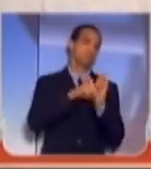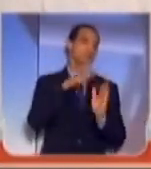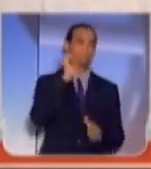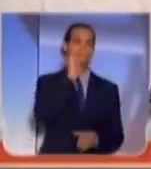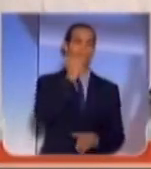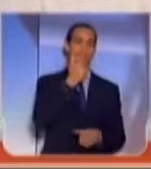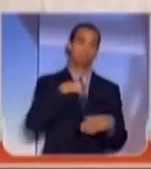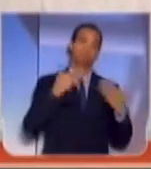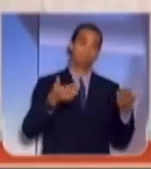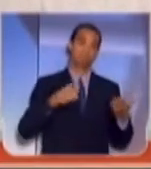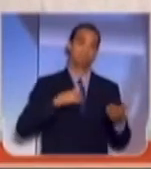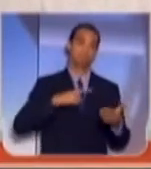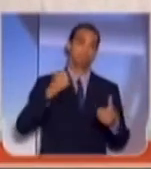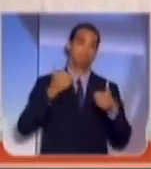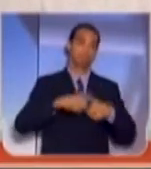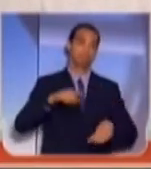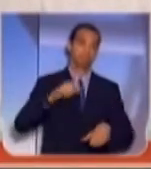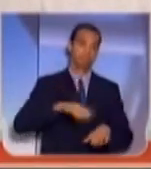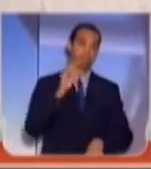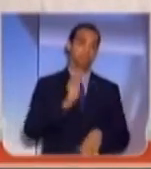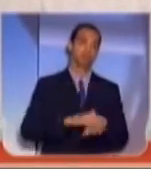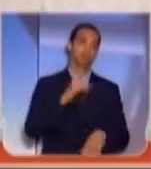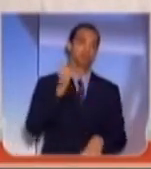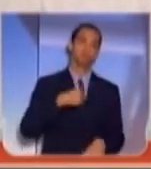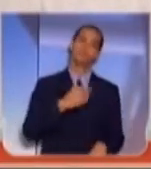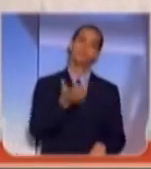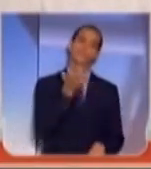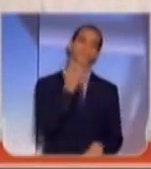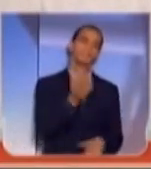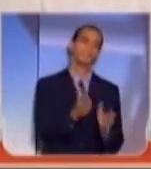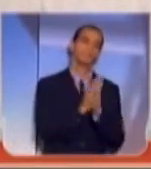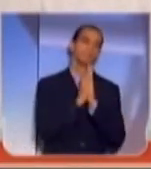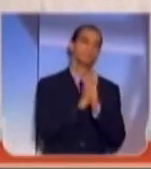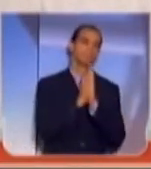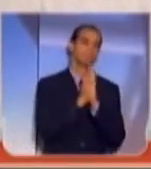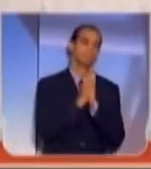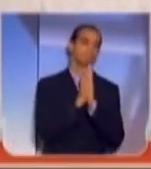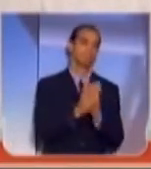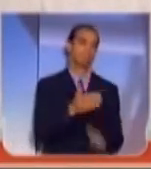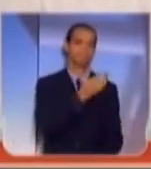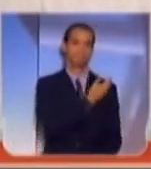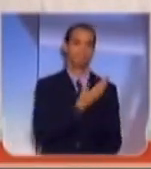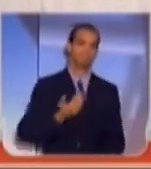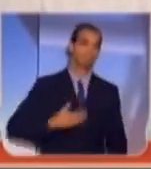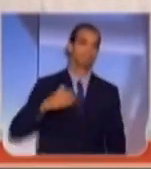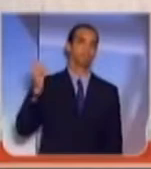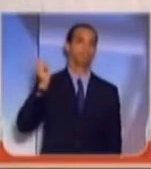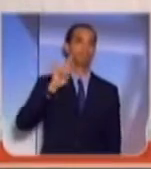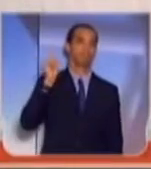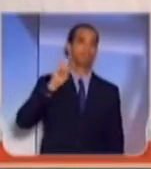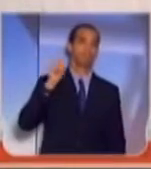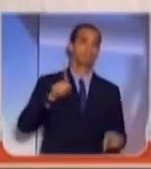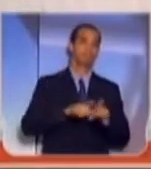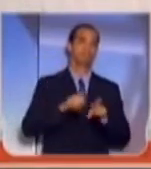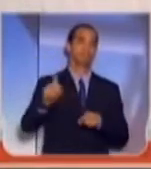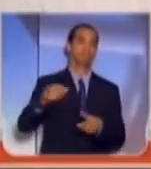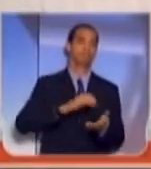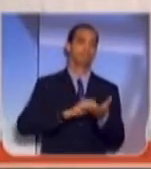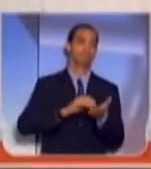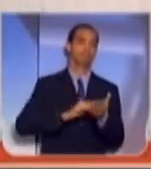científicos então fica aqui mais uma vez o nosso apelo ao governador Geraldo Alckmin E ao